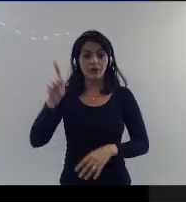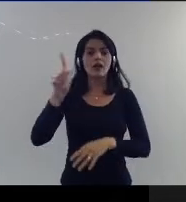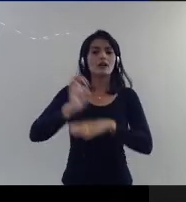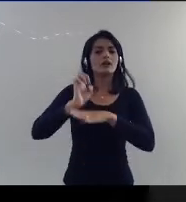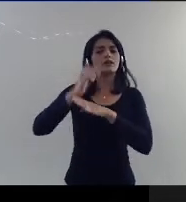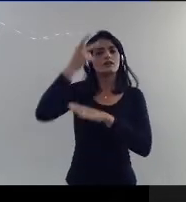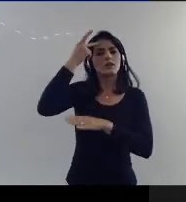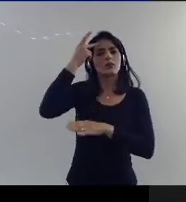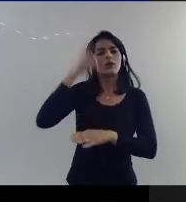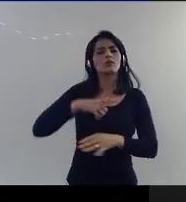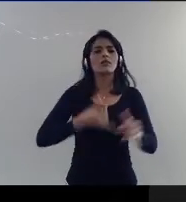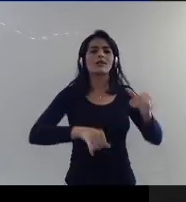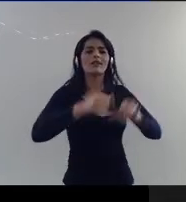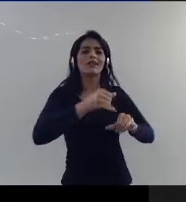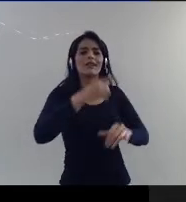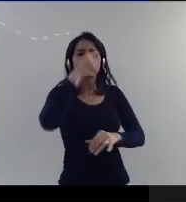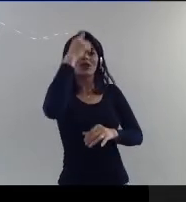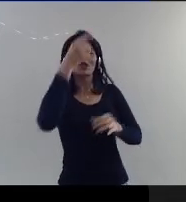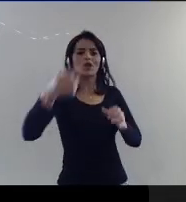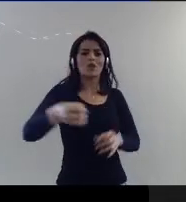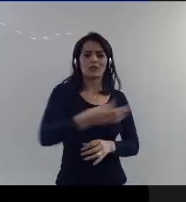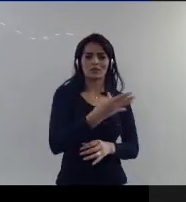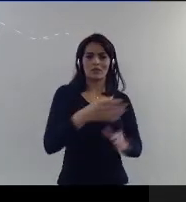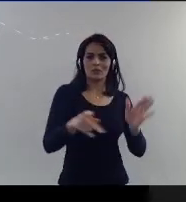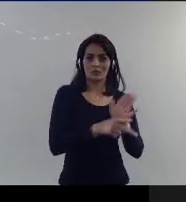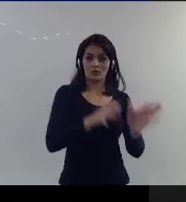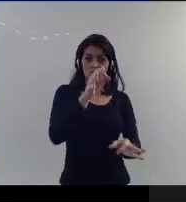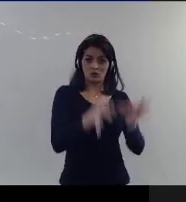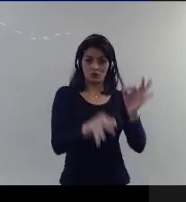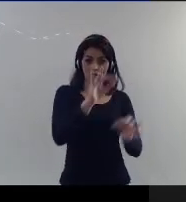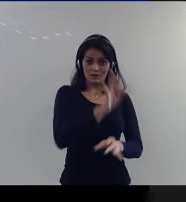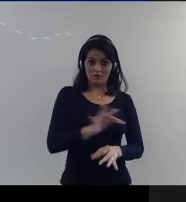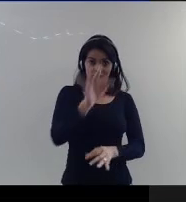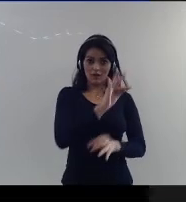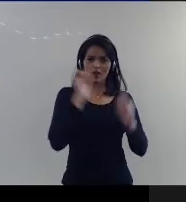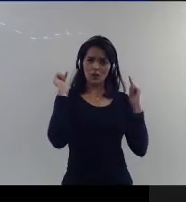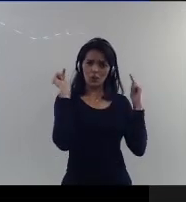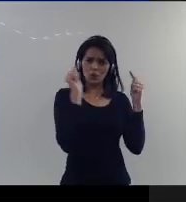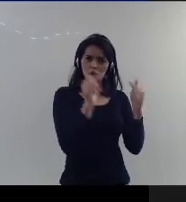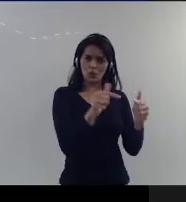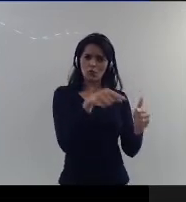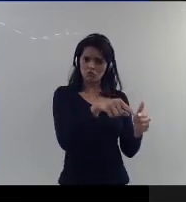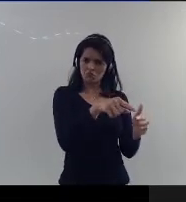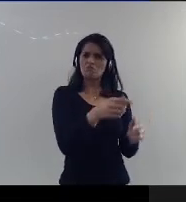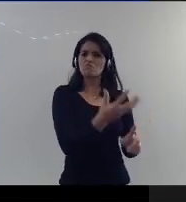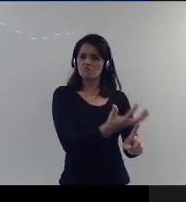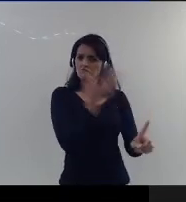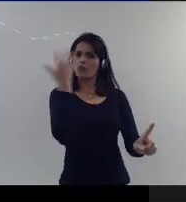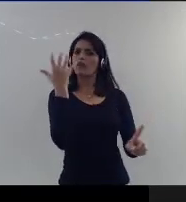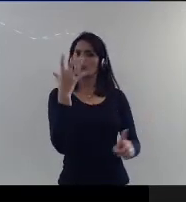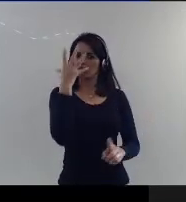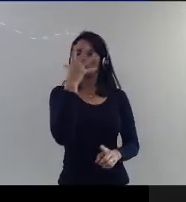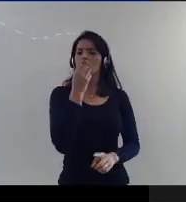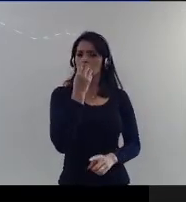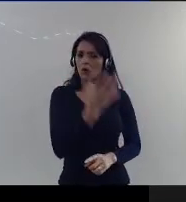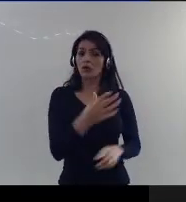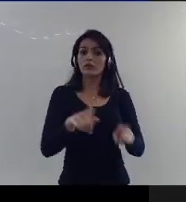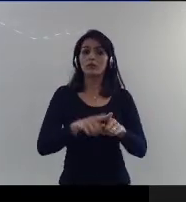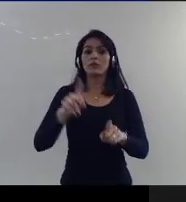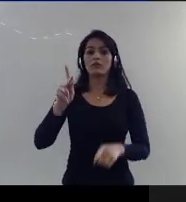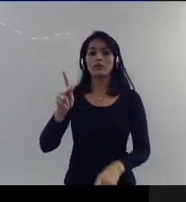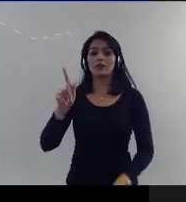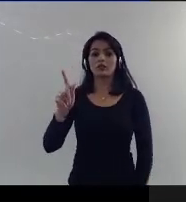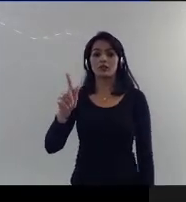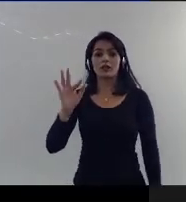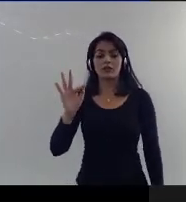o Laboratório de Inovação da Justiça Federal, que é um dos grandes, né, exemplos desse assunto no Brasil. Nós temos um trabalho na PGFN,